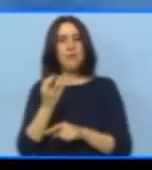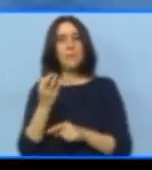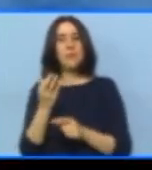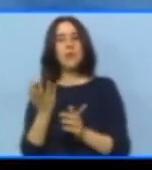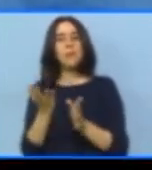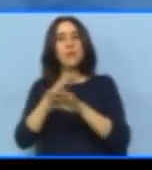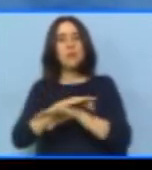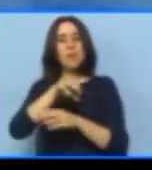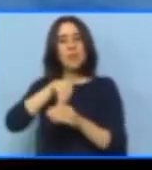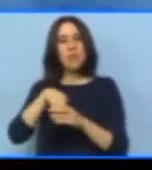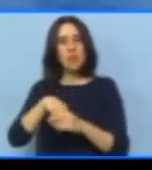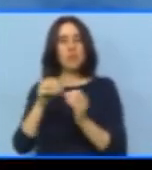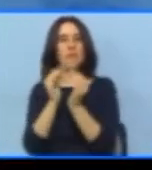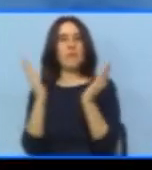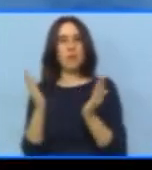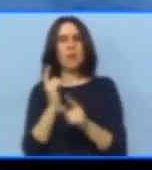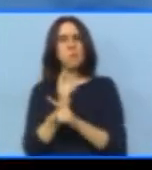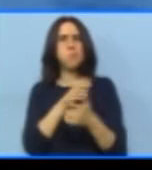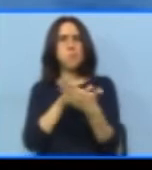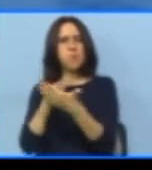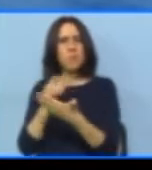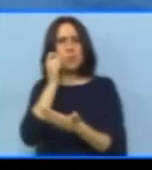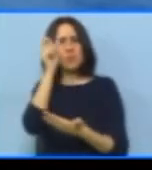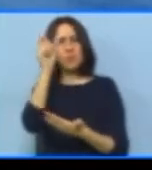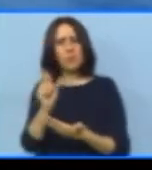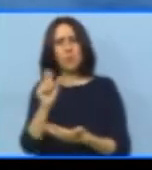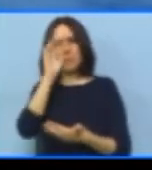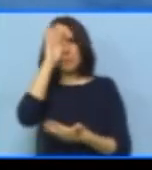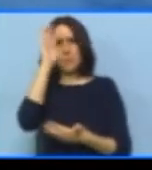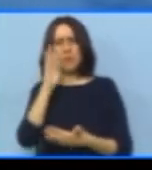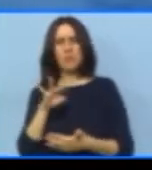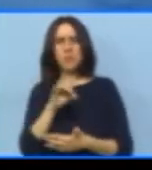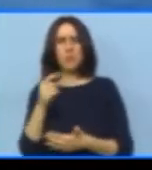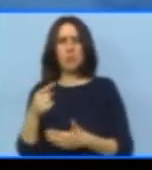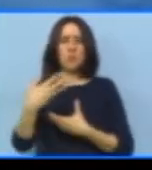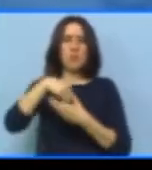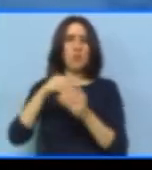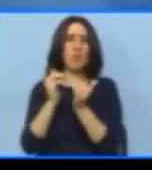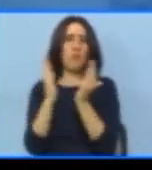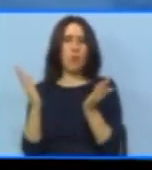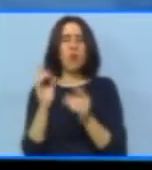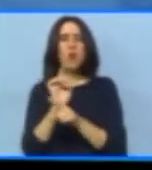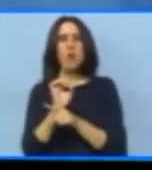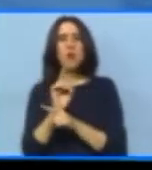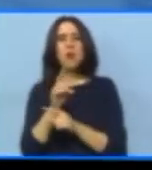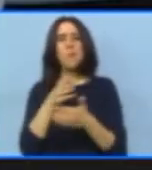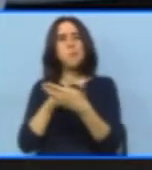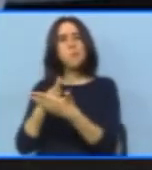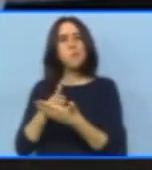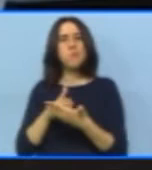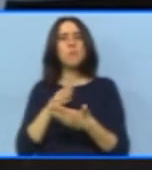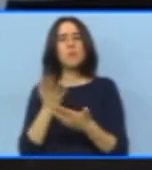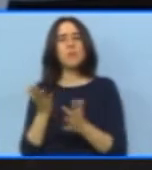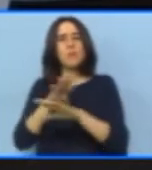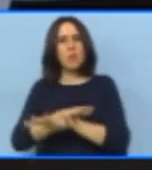dentro e para fora, tal como acontece com os obstáculos que o Papa Francisco também tem dentro e fora, obstáculos precisamente a essa dimensão de